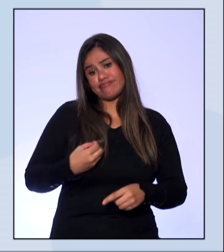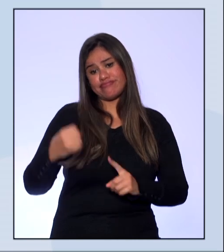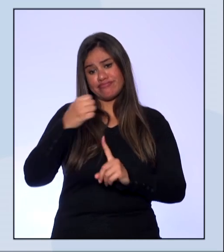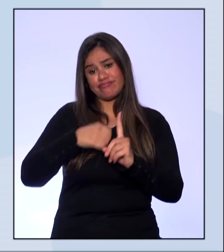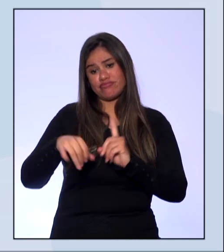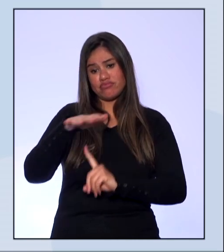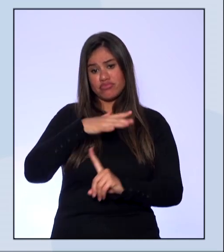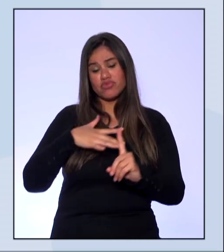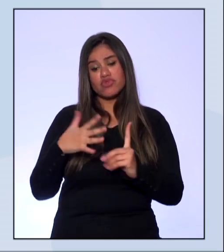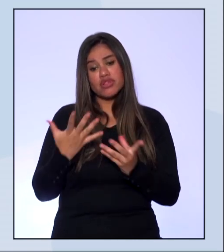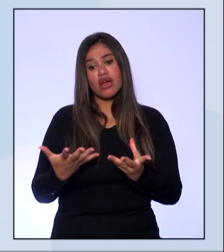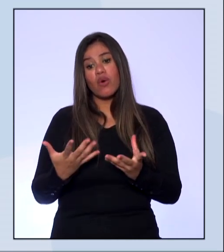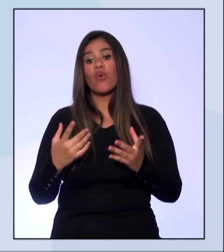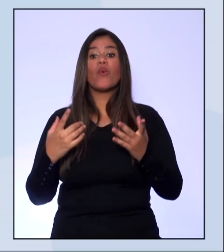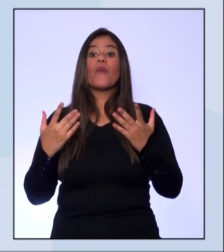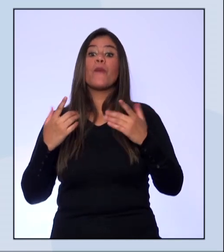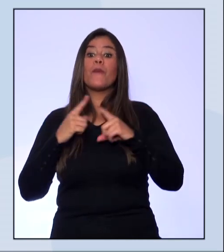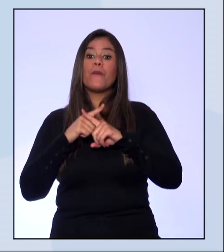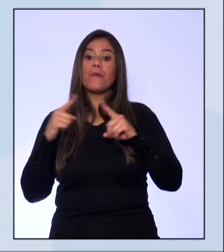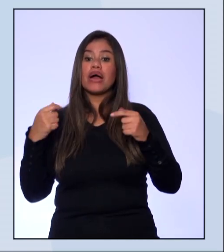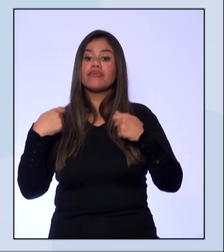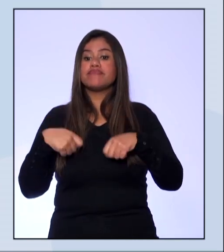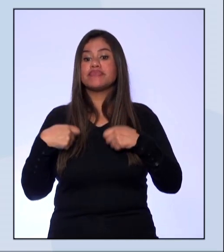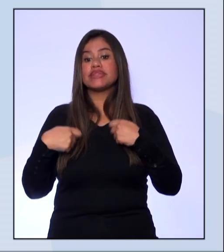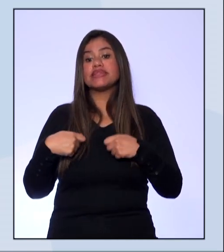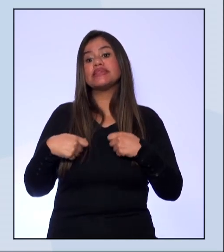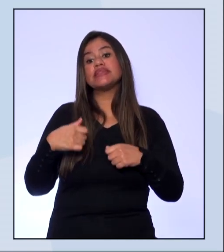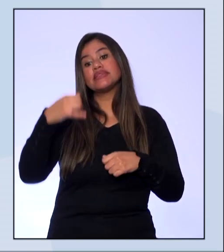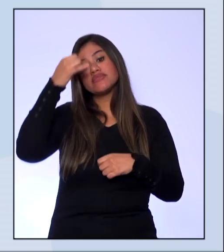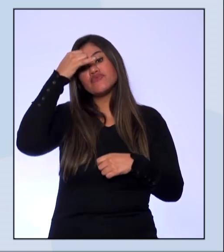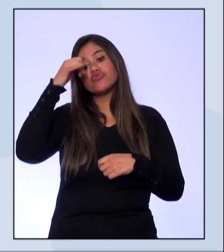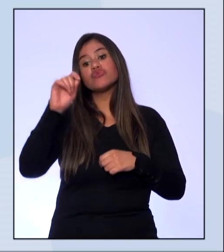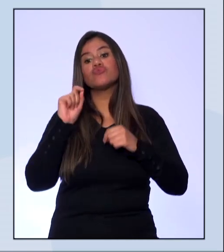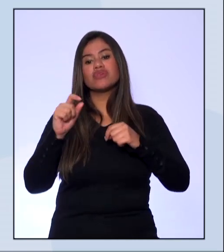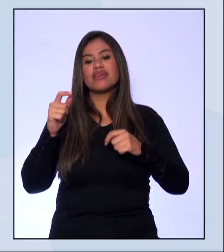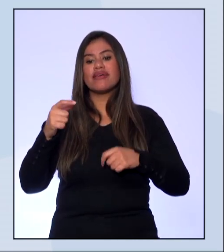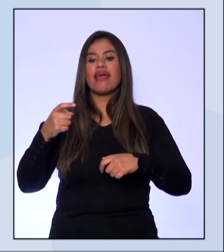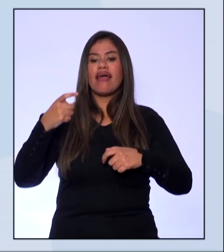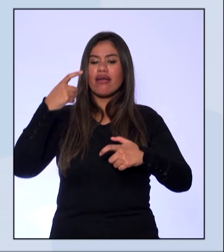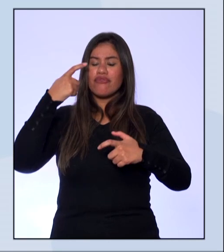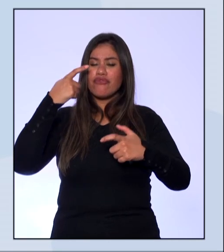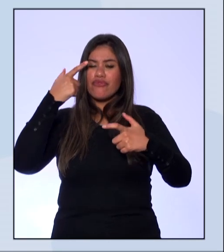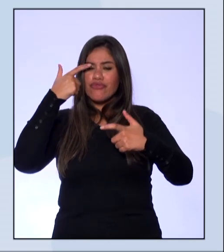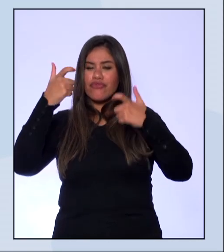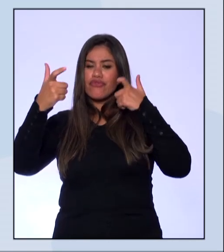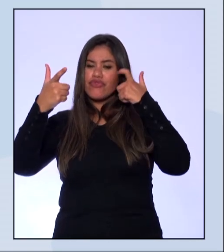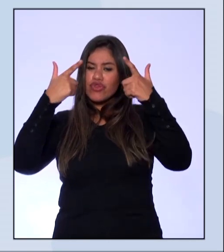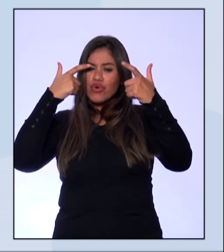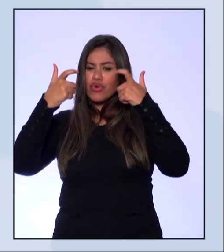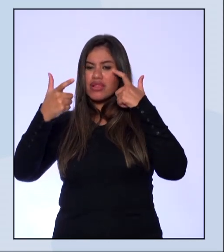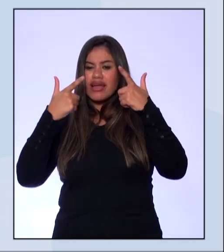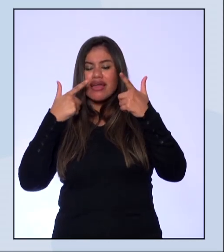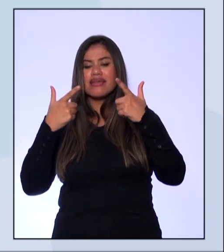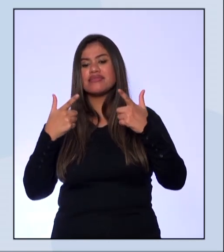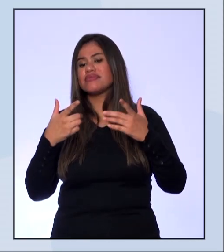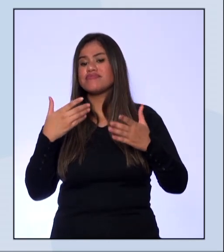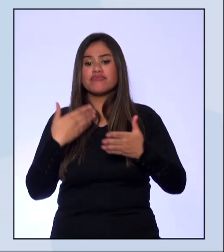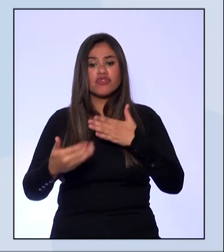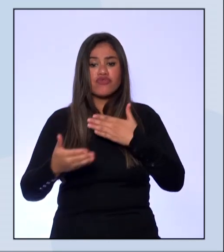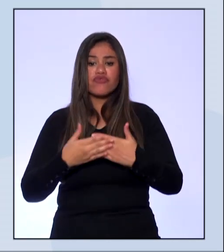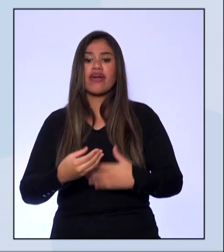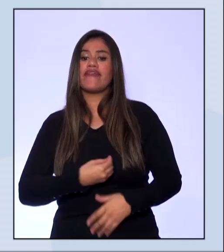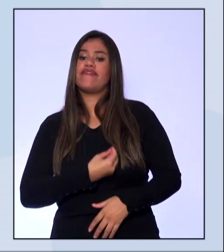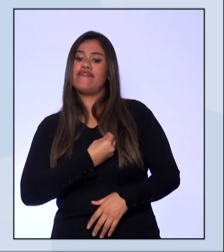No entanto, precisamos evitar a violência em qualquer ambiente, seja na vida real